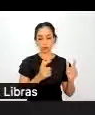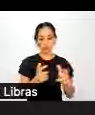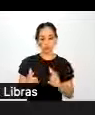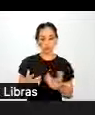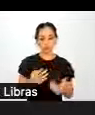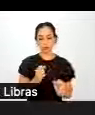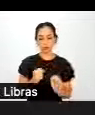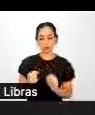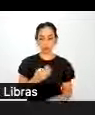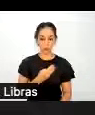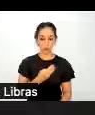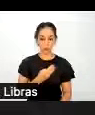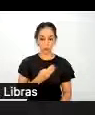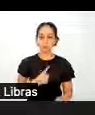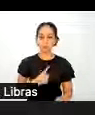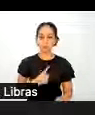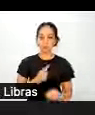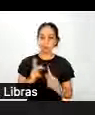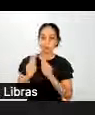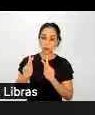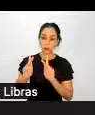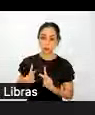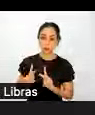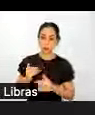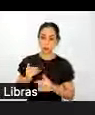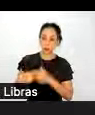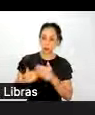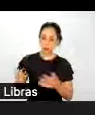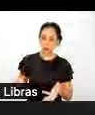ele desenha um programa para impulsionar